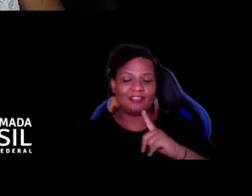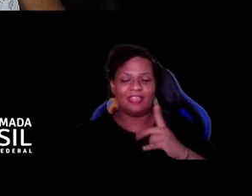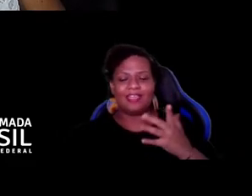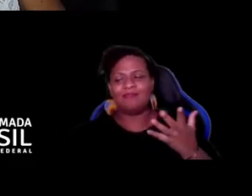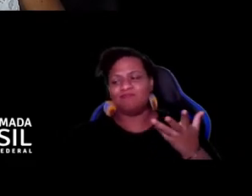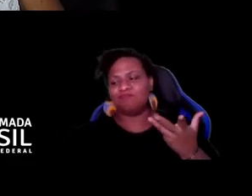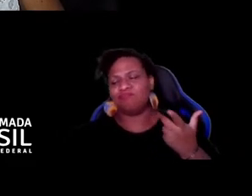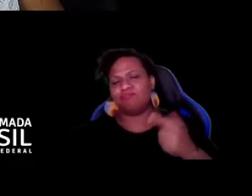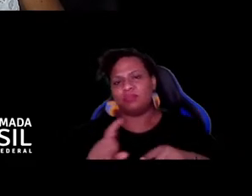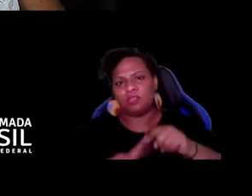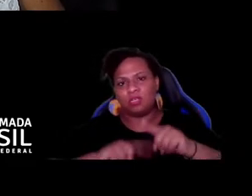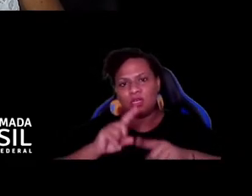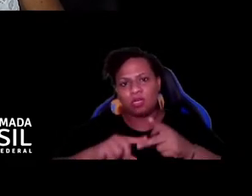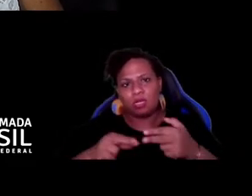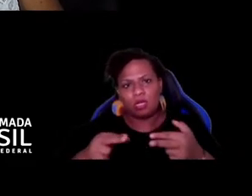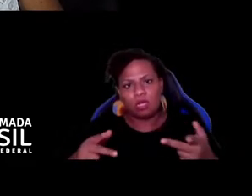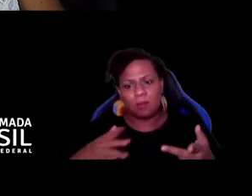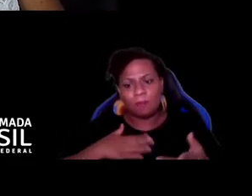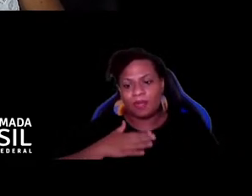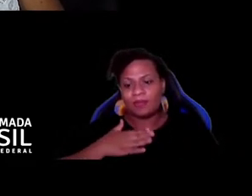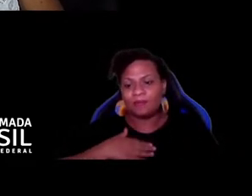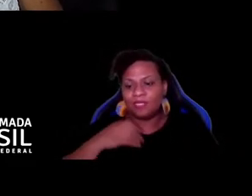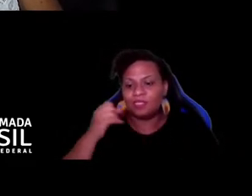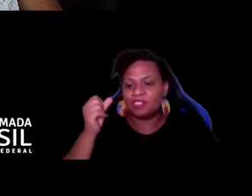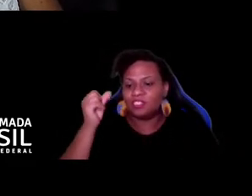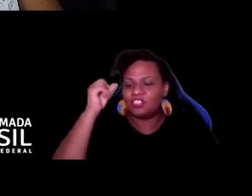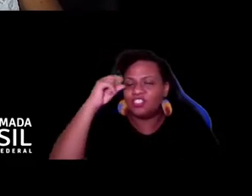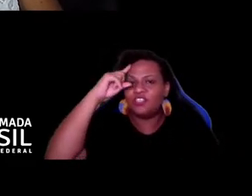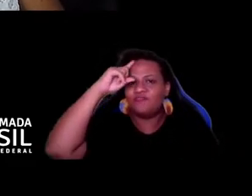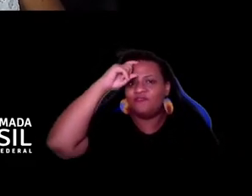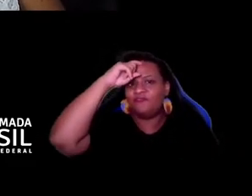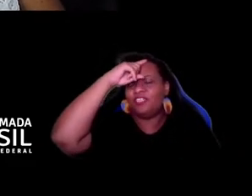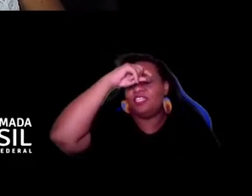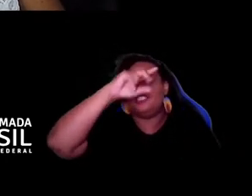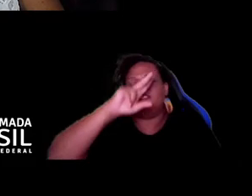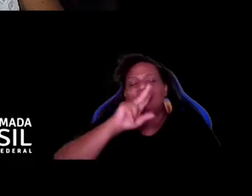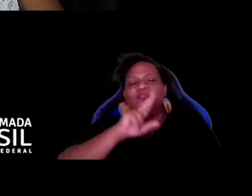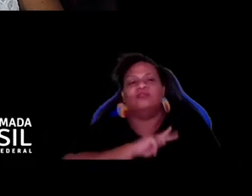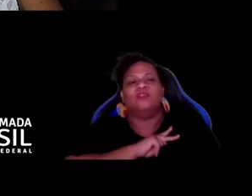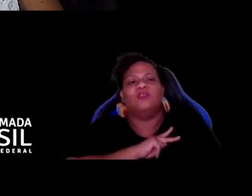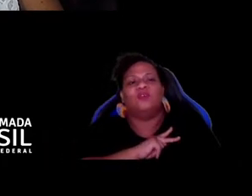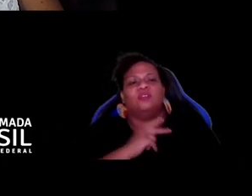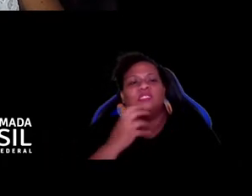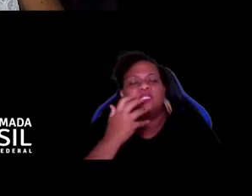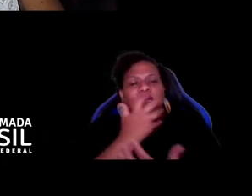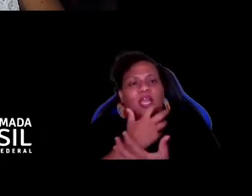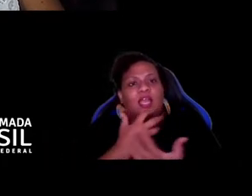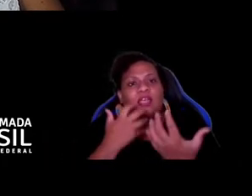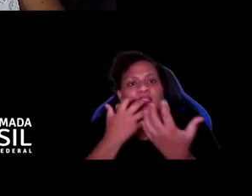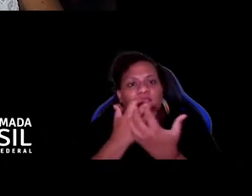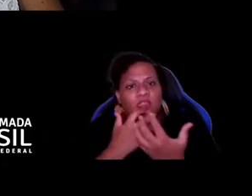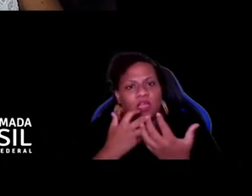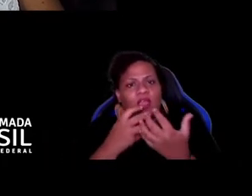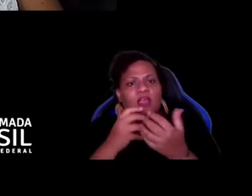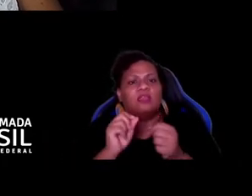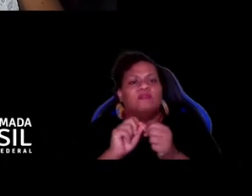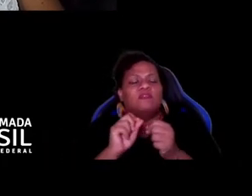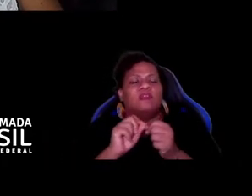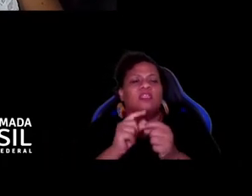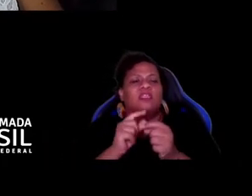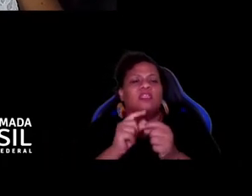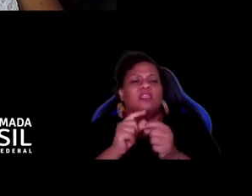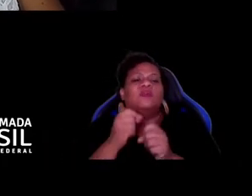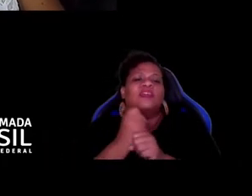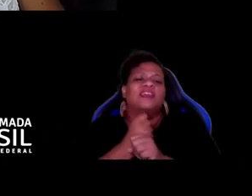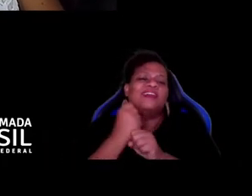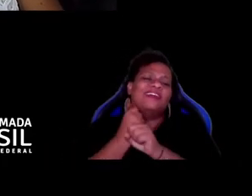extremamente difíceis, né, de tocar, de executar. né? Porque são anos e anos